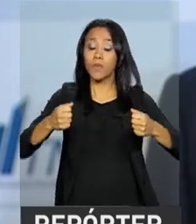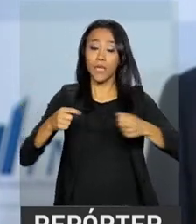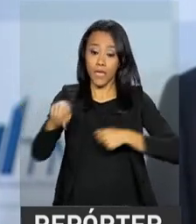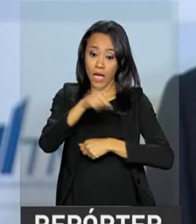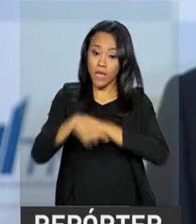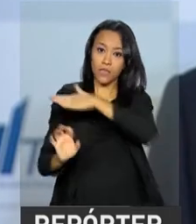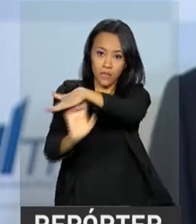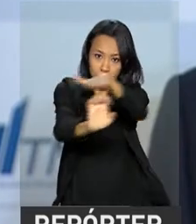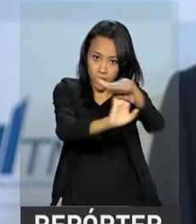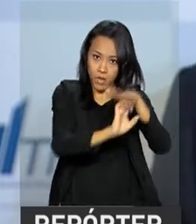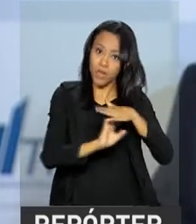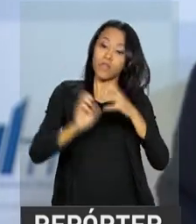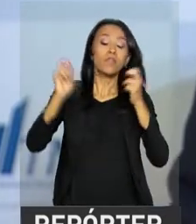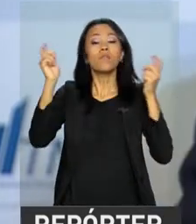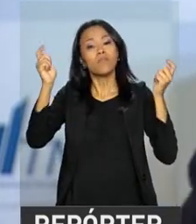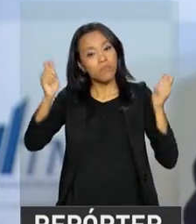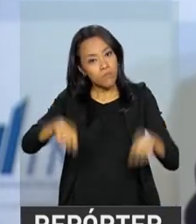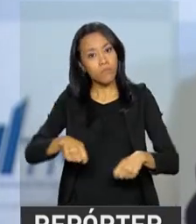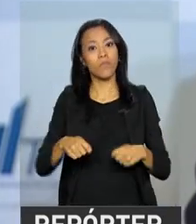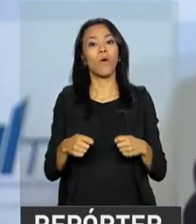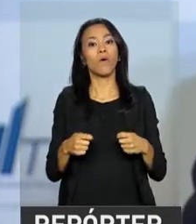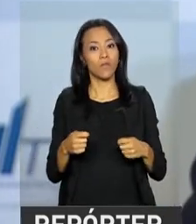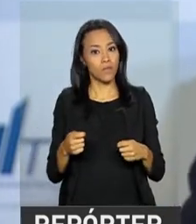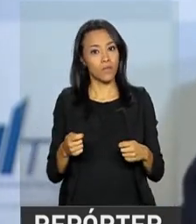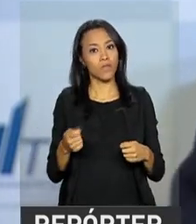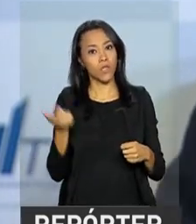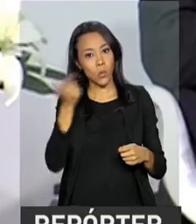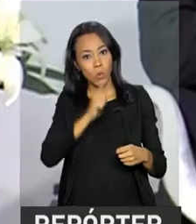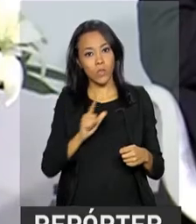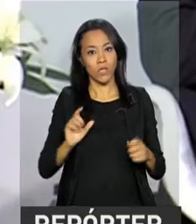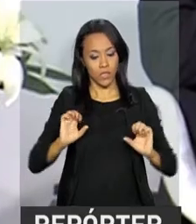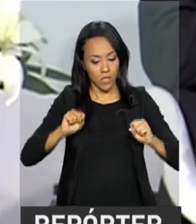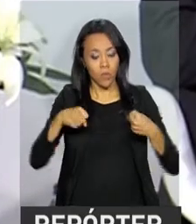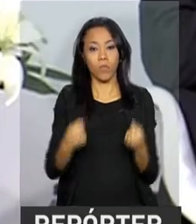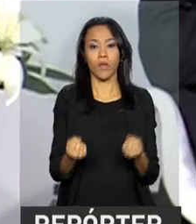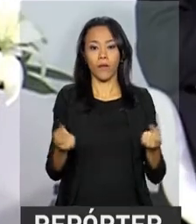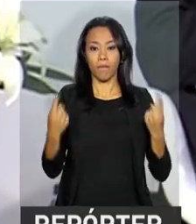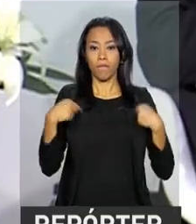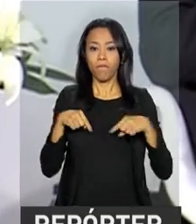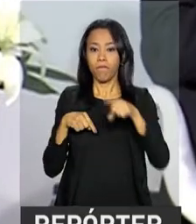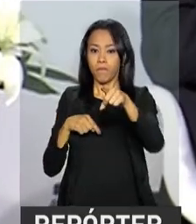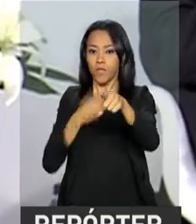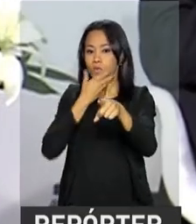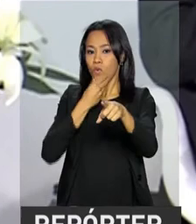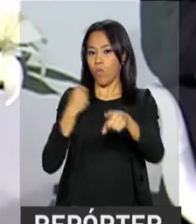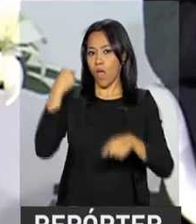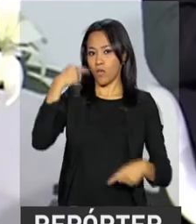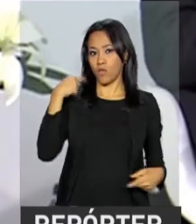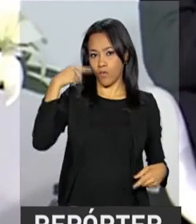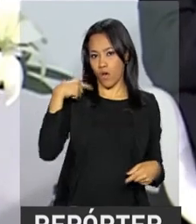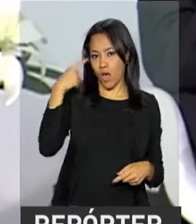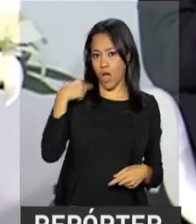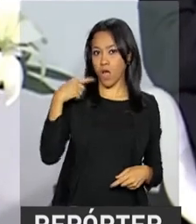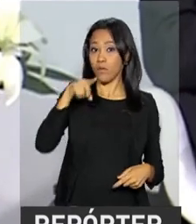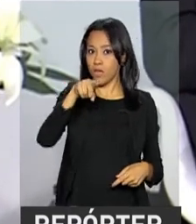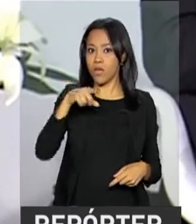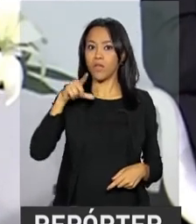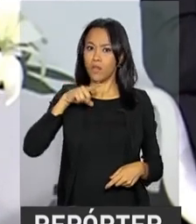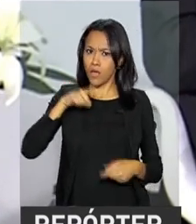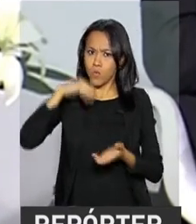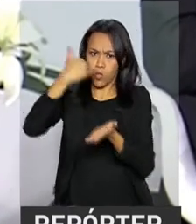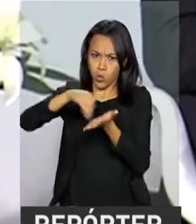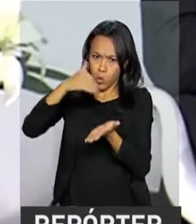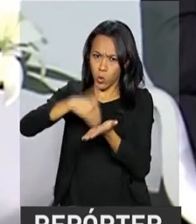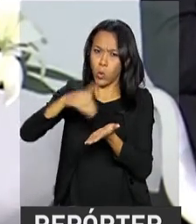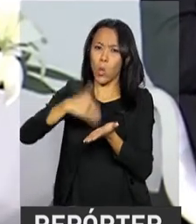possam se tomar recursos novos para o advogado domingos refinetti sócio de um grande escritório especializado